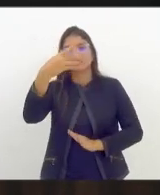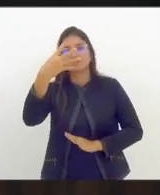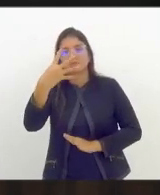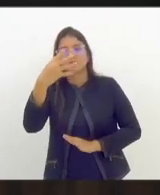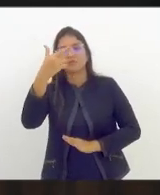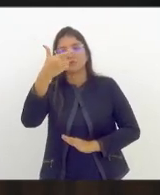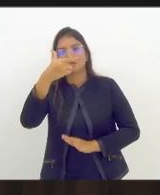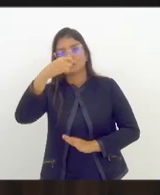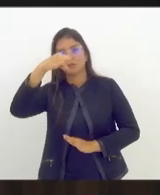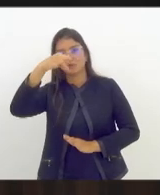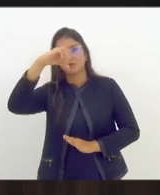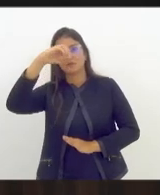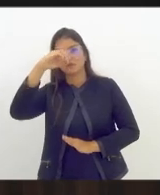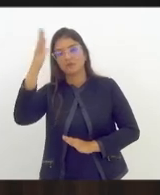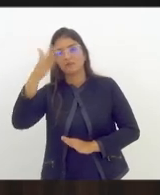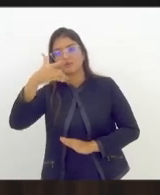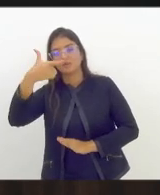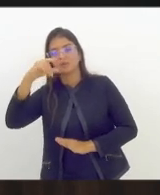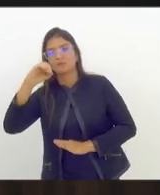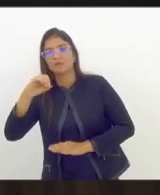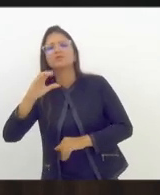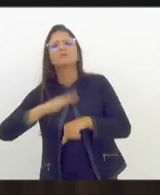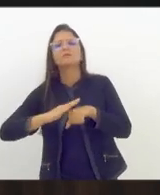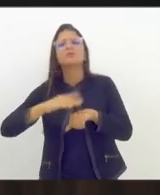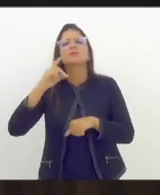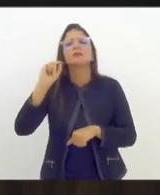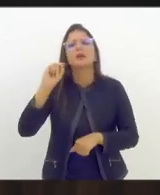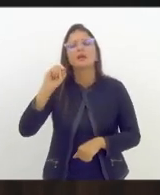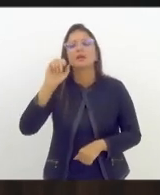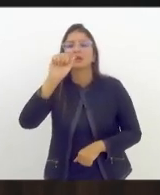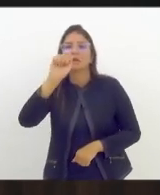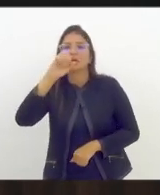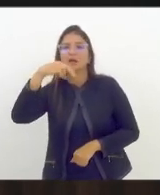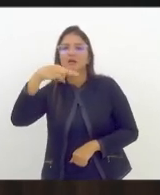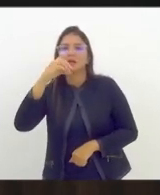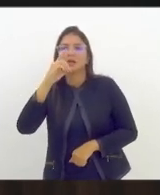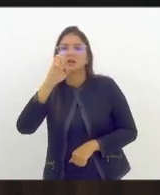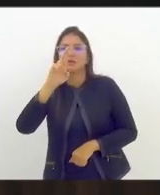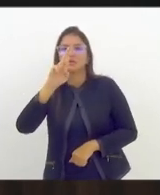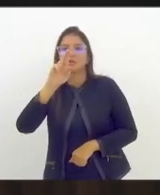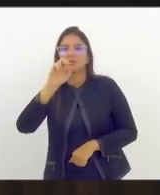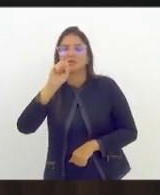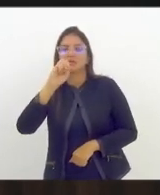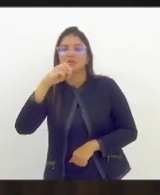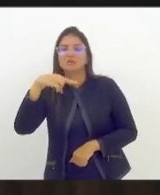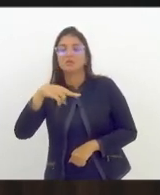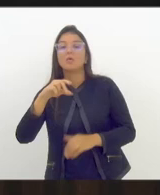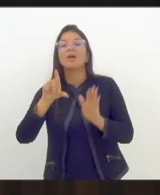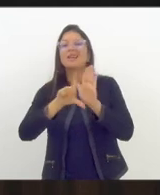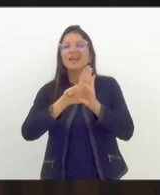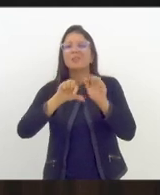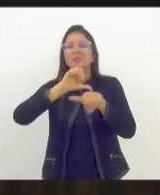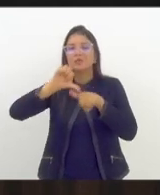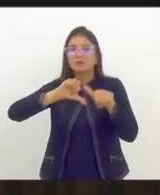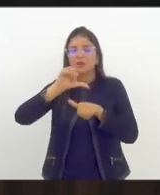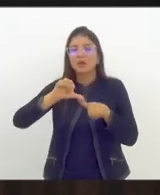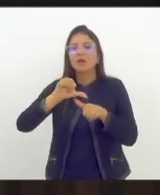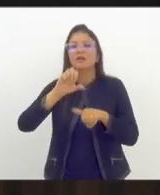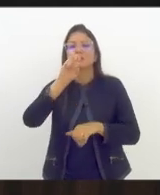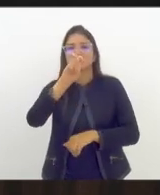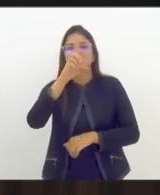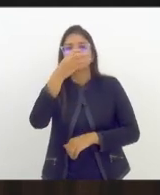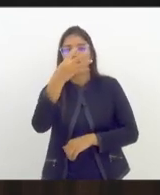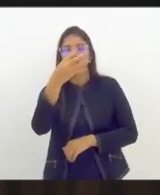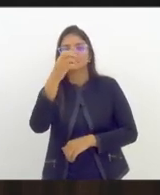20, de autoria do deputado Anderson Alexandre, que altera a lei 5.645. de 6 de janeiro